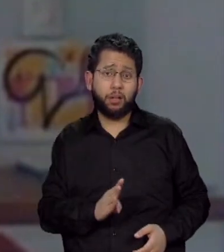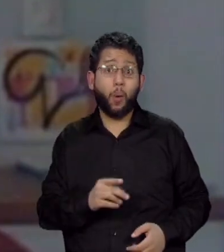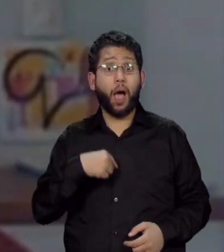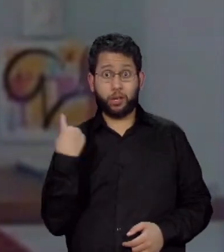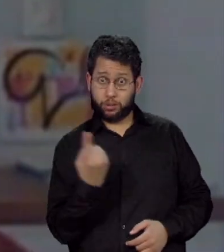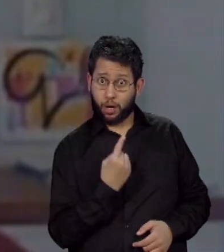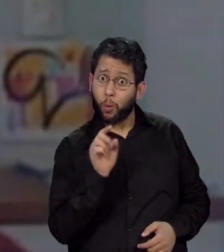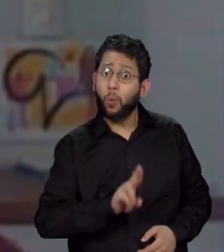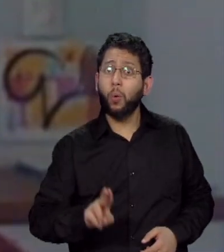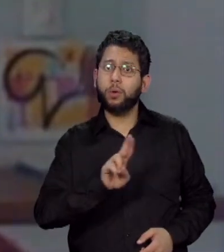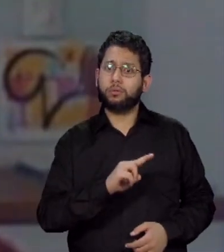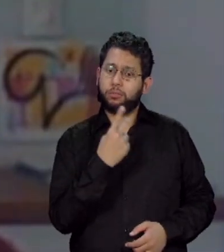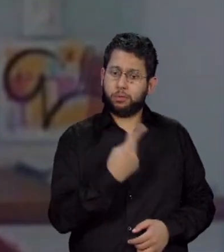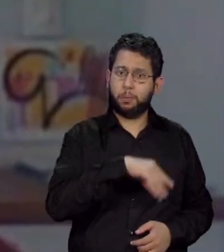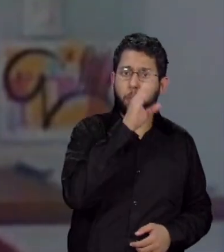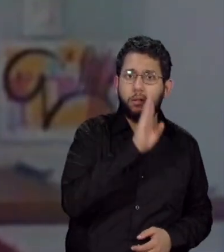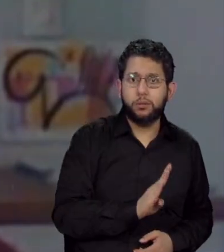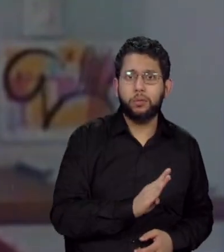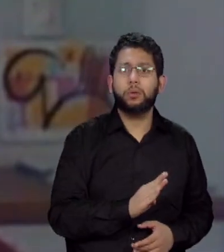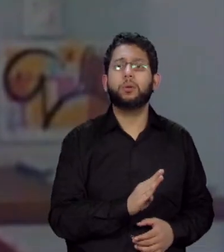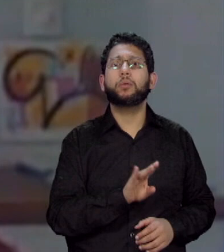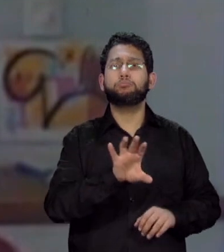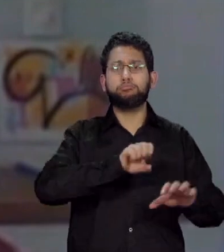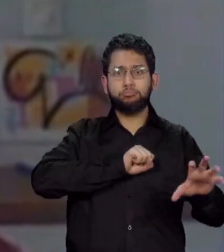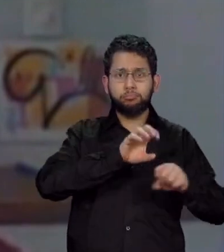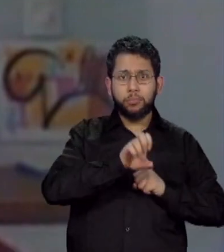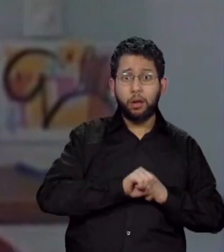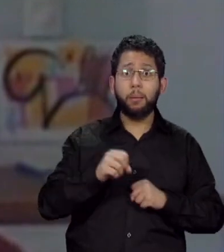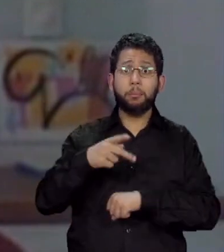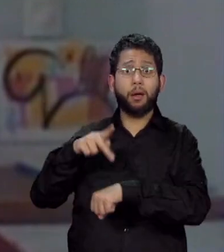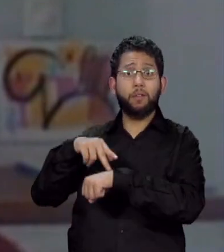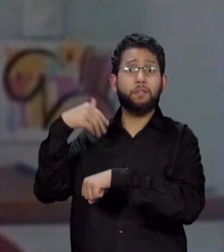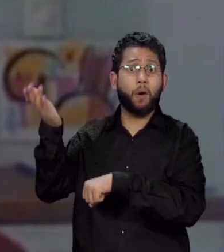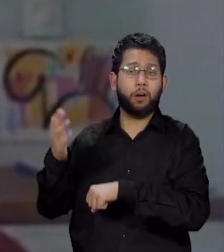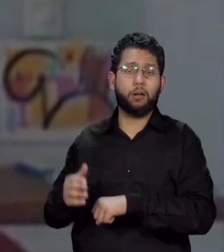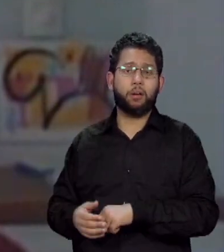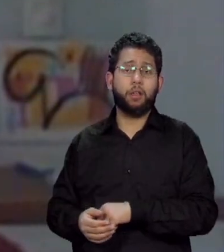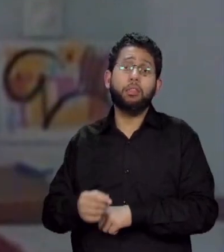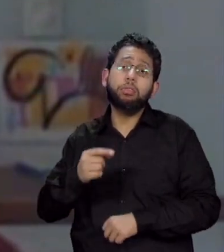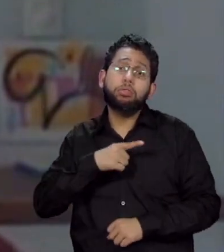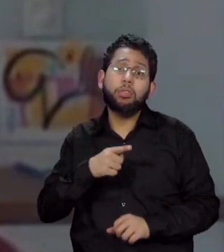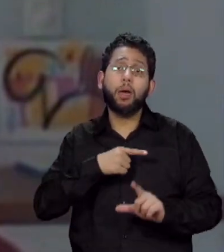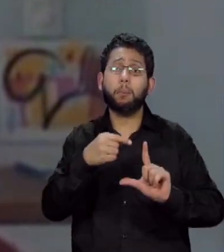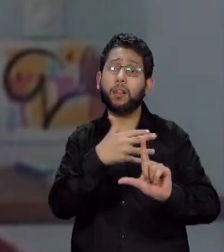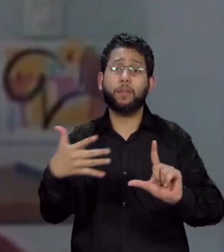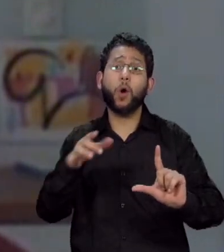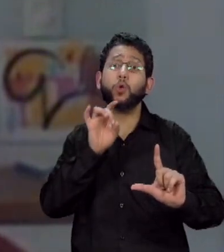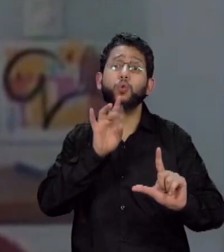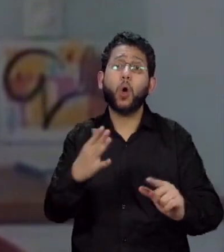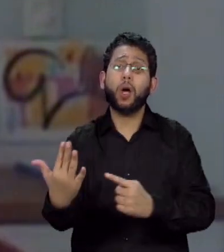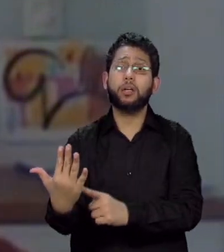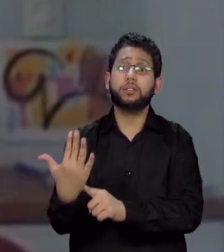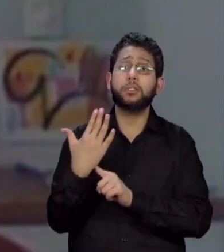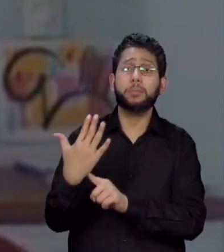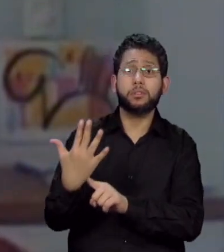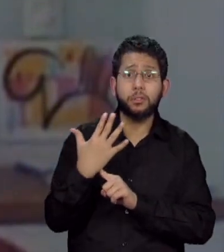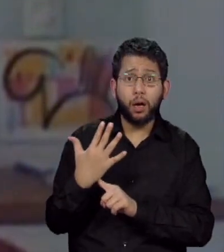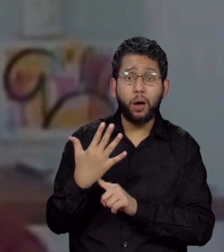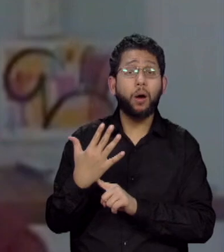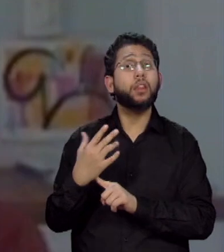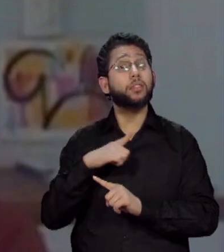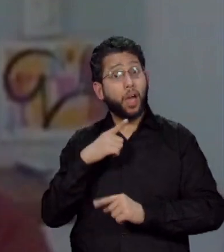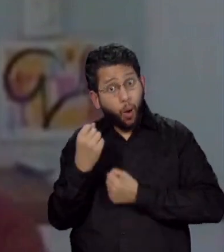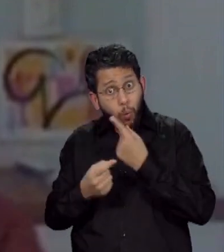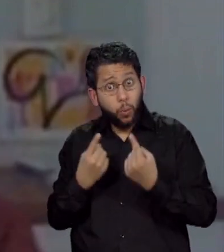internacionais. Algumas são plataformas de exibição e Outras são também de exibição e de